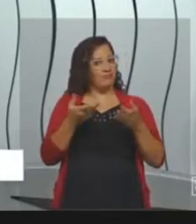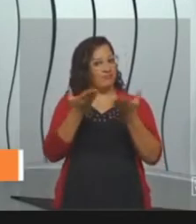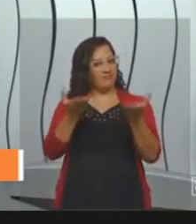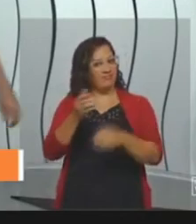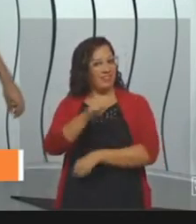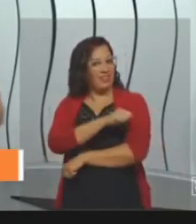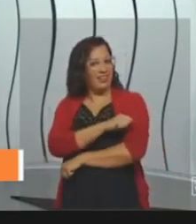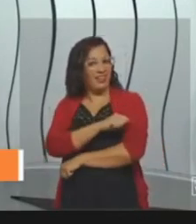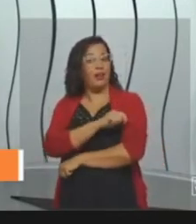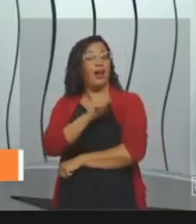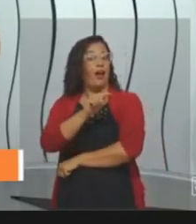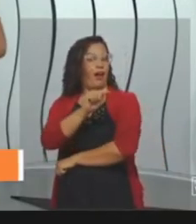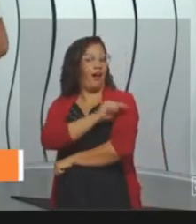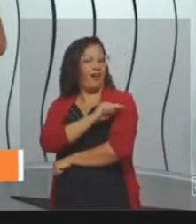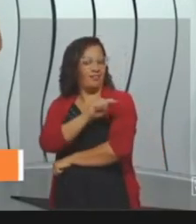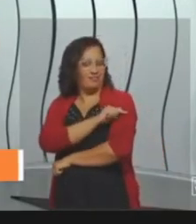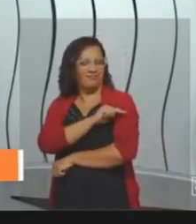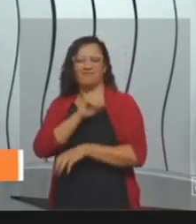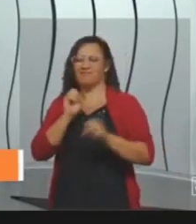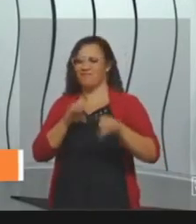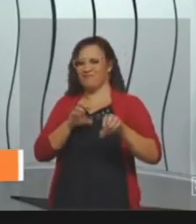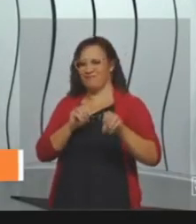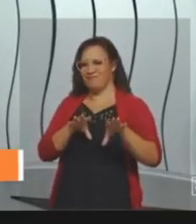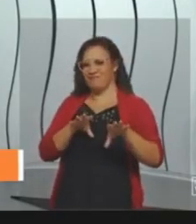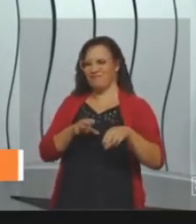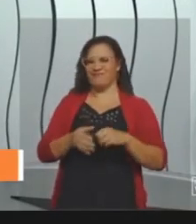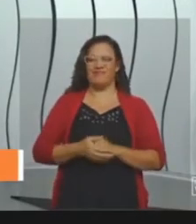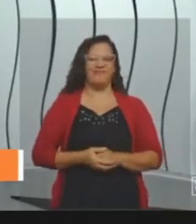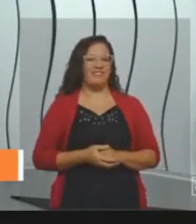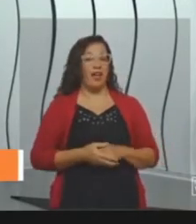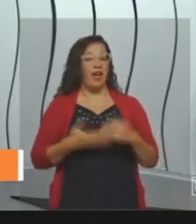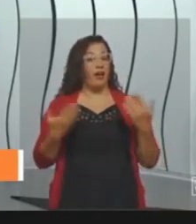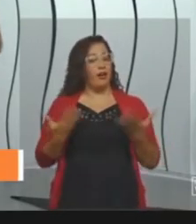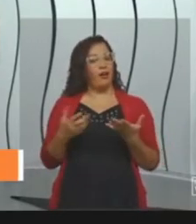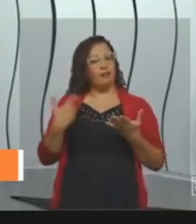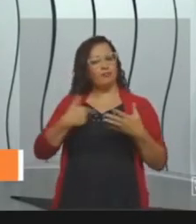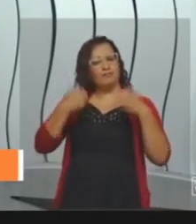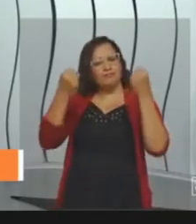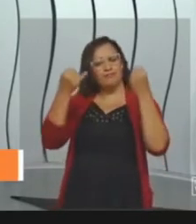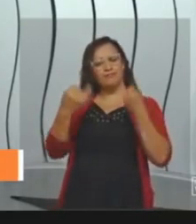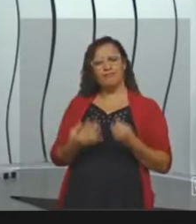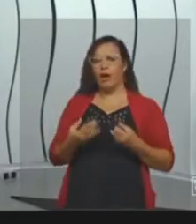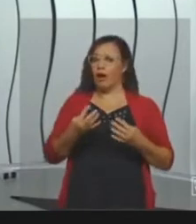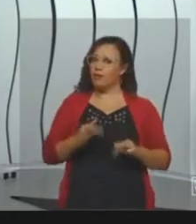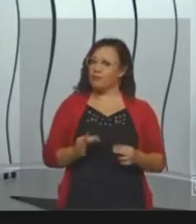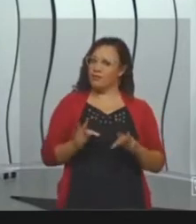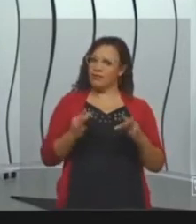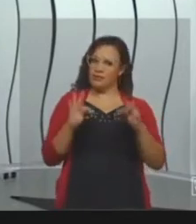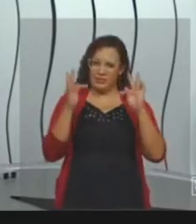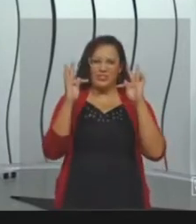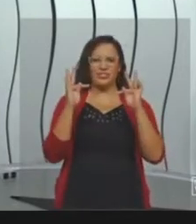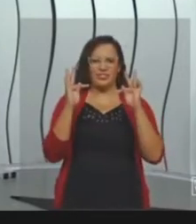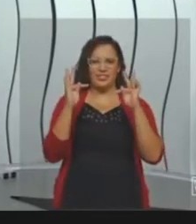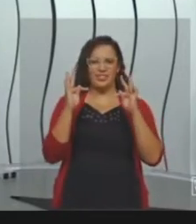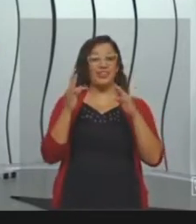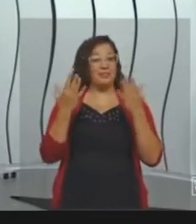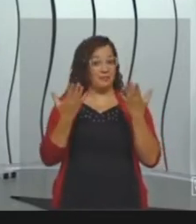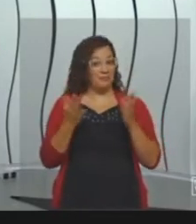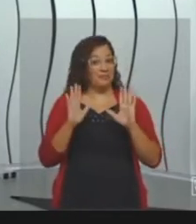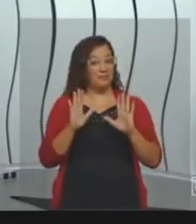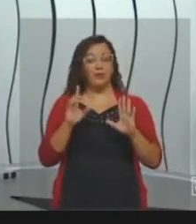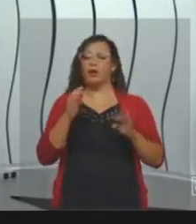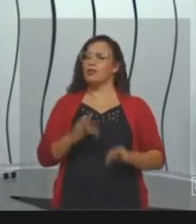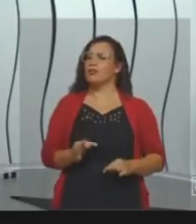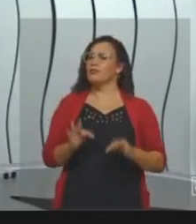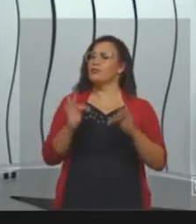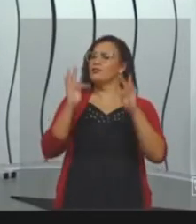do 7º ano do ensino fundamental. E vou falar sobre tecnologia. Mais especificamente, vamos falar